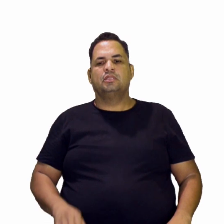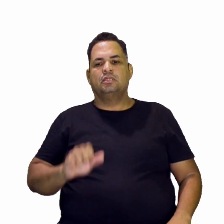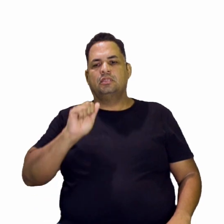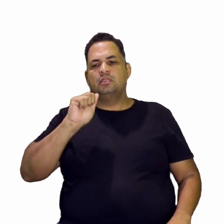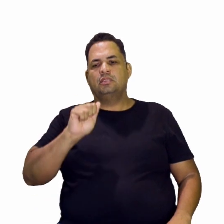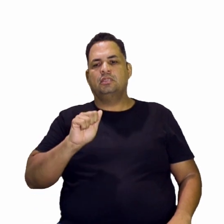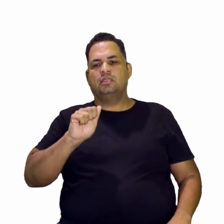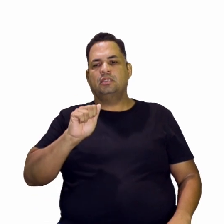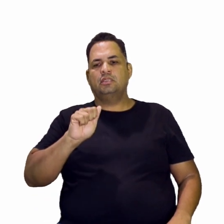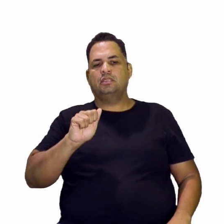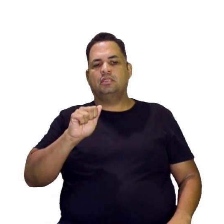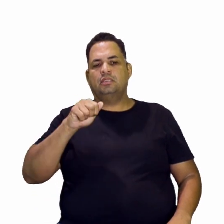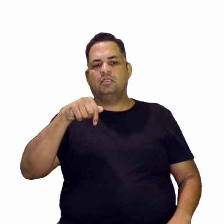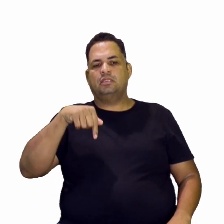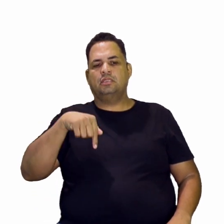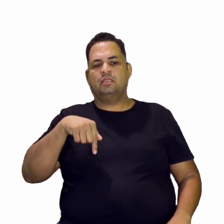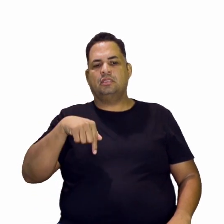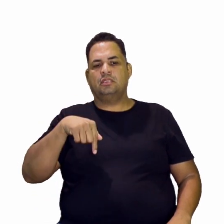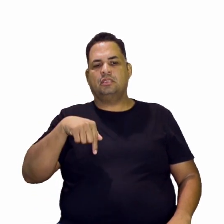equidisa